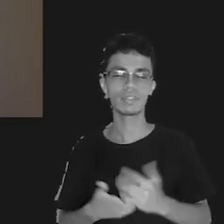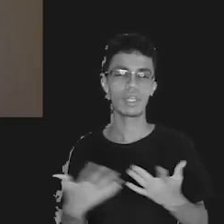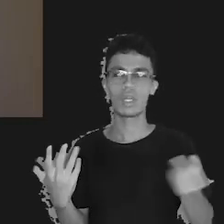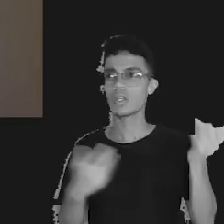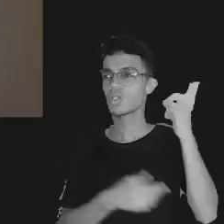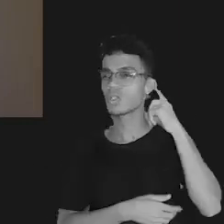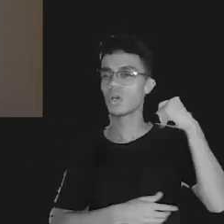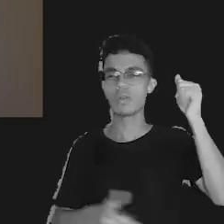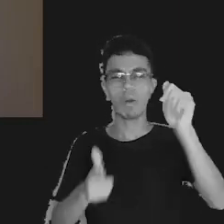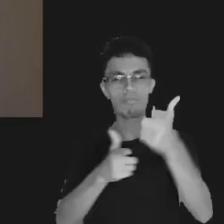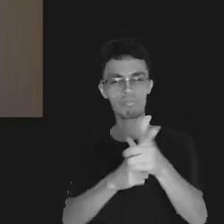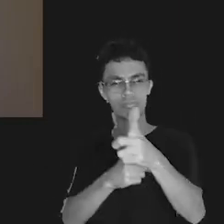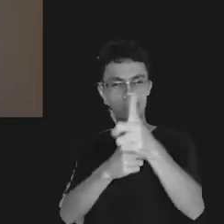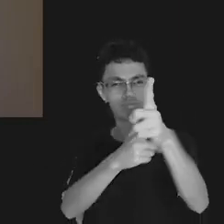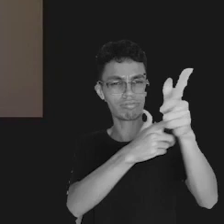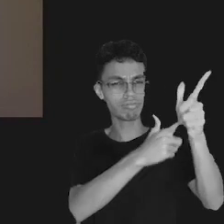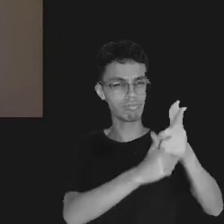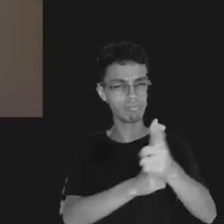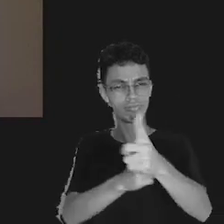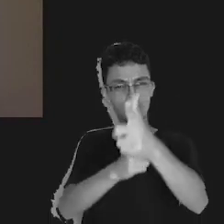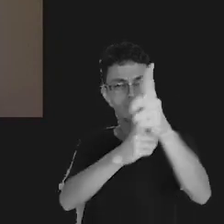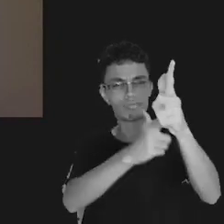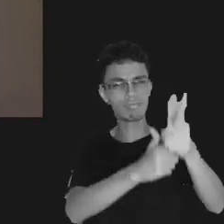Ruído de metralhadoras.